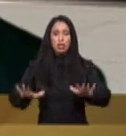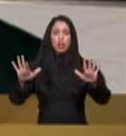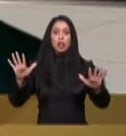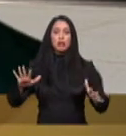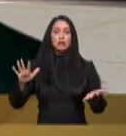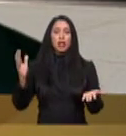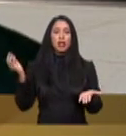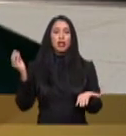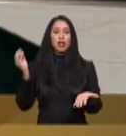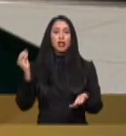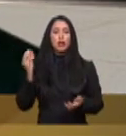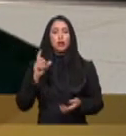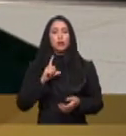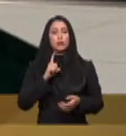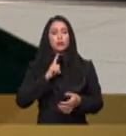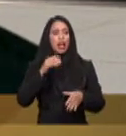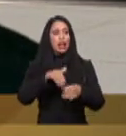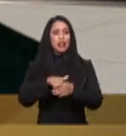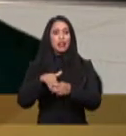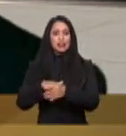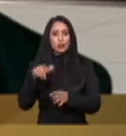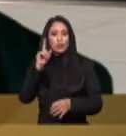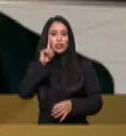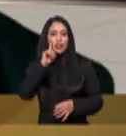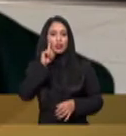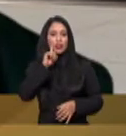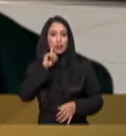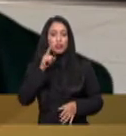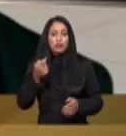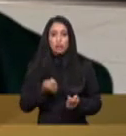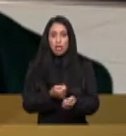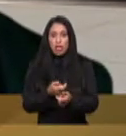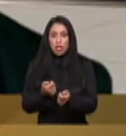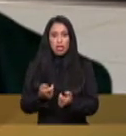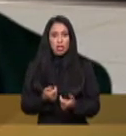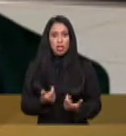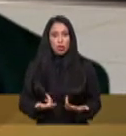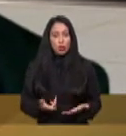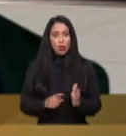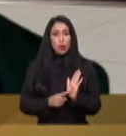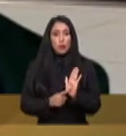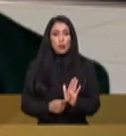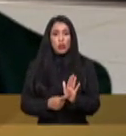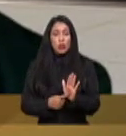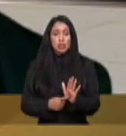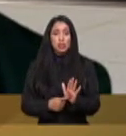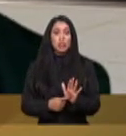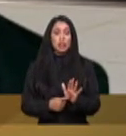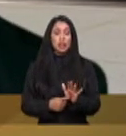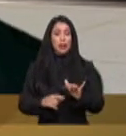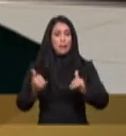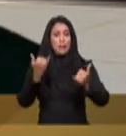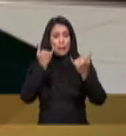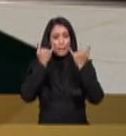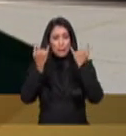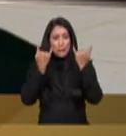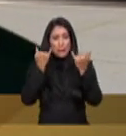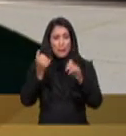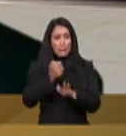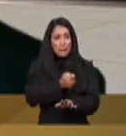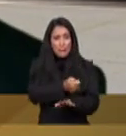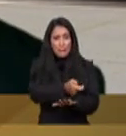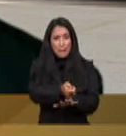Unidos. Isso tudo demonstra a capacidade destrutiva da difusão em massa de notícias